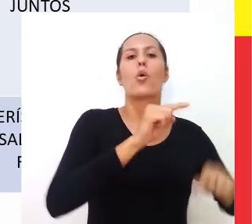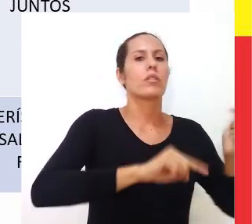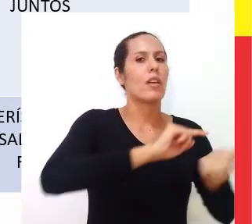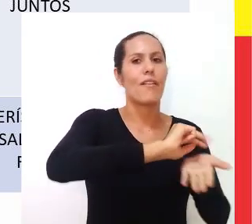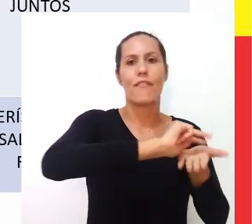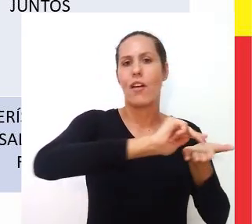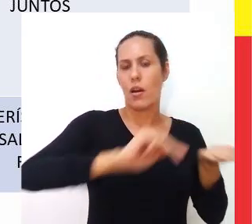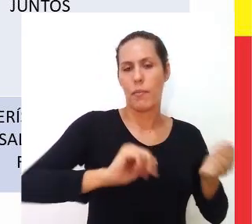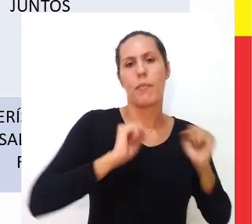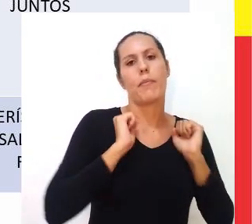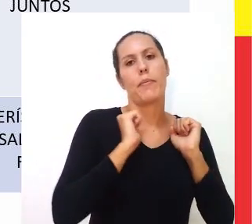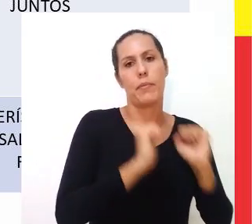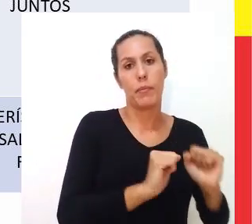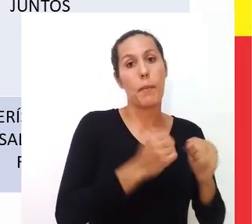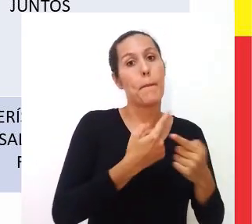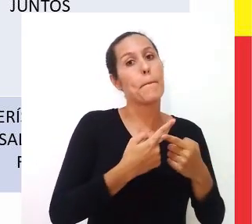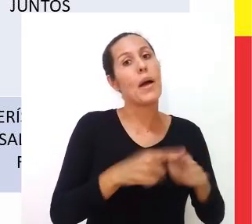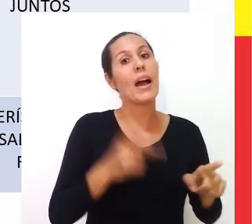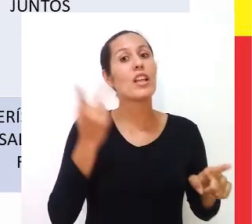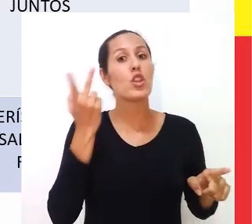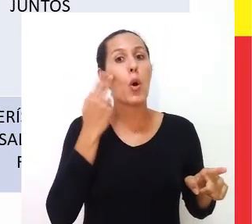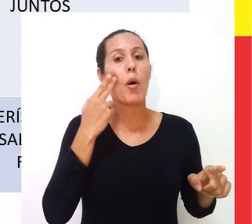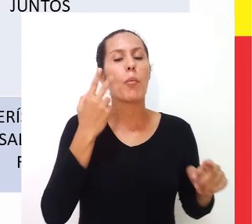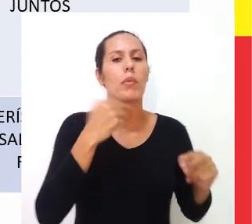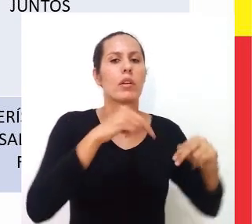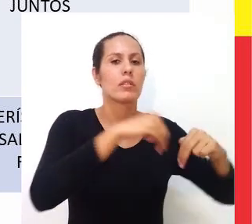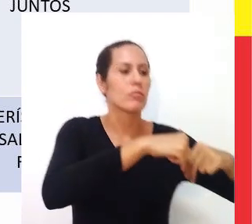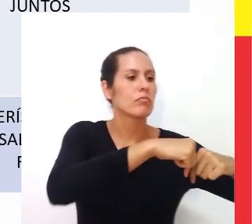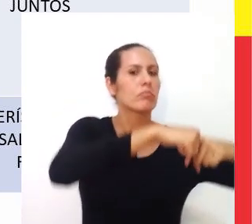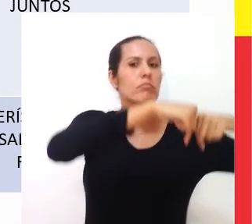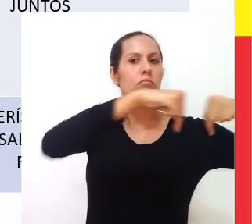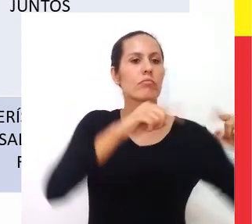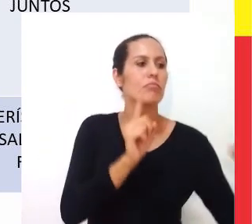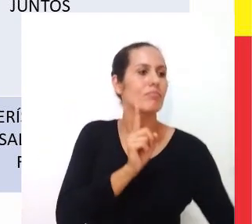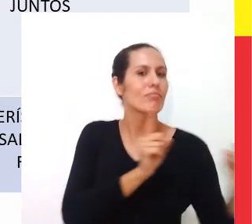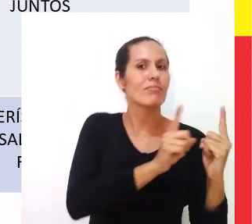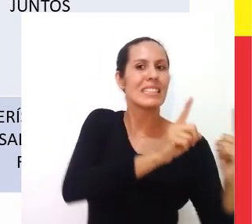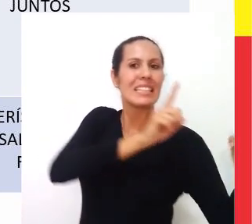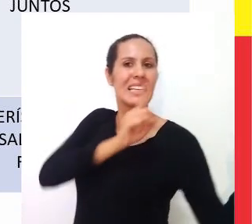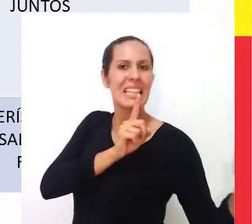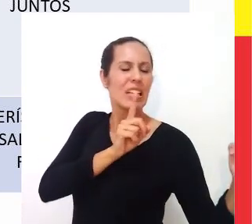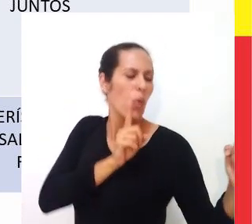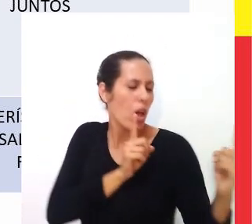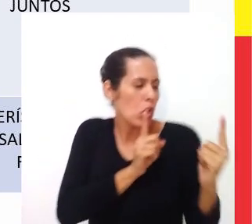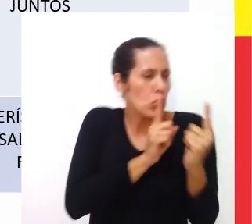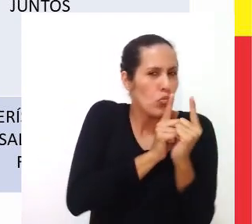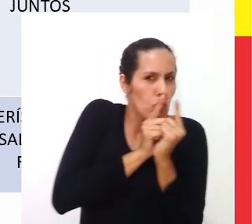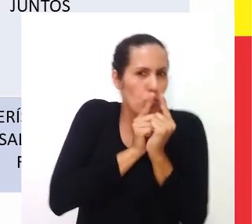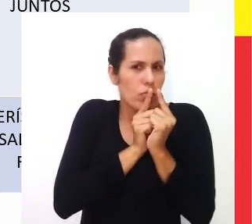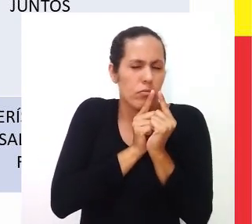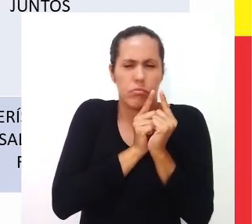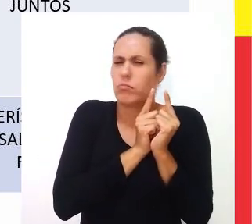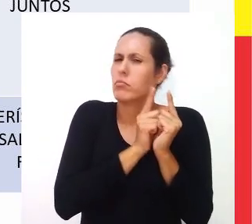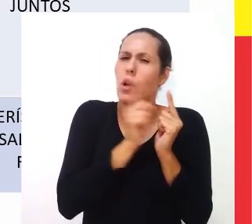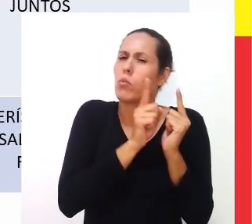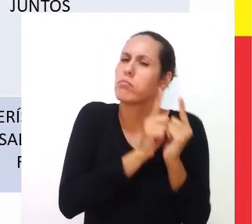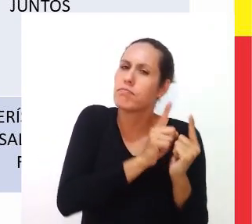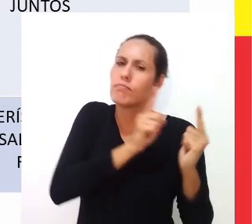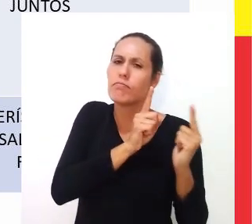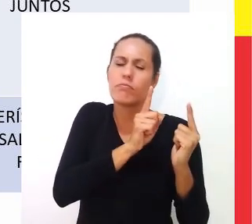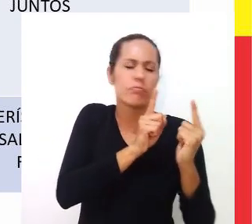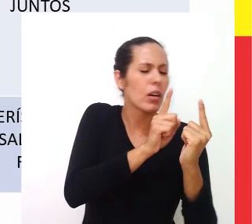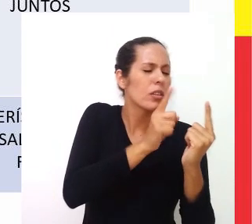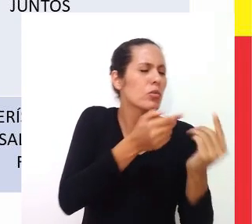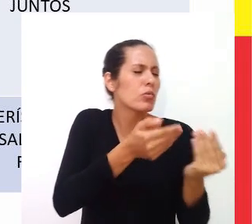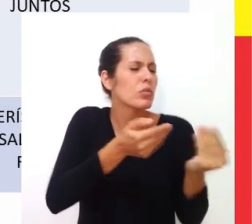Pode variar também, mas normalmente se dança separado. Não tem muita dança colado, é geralmente